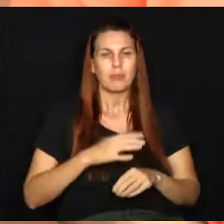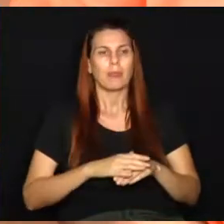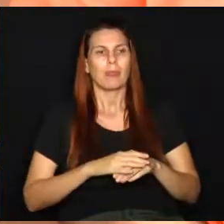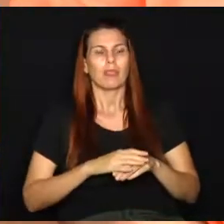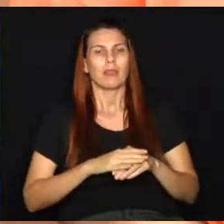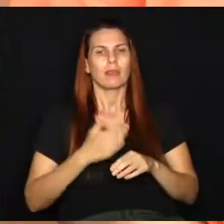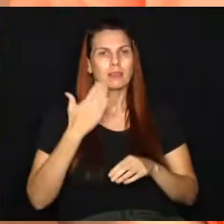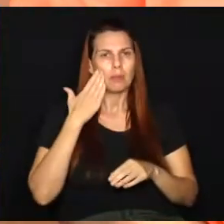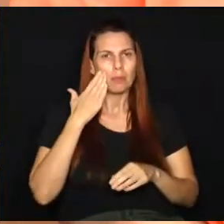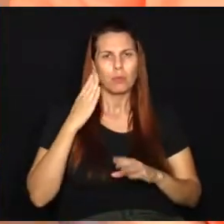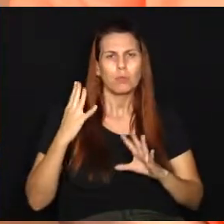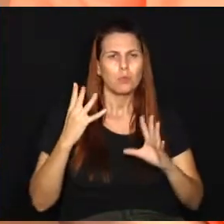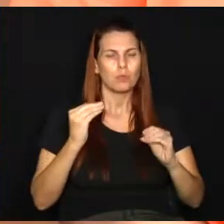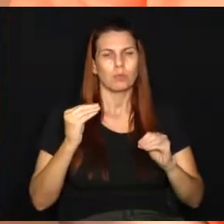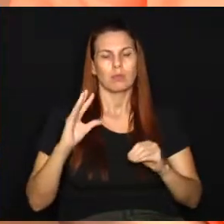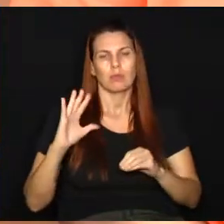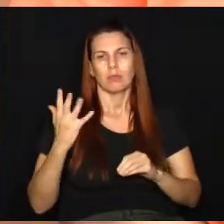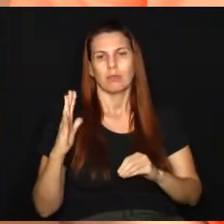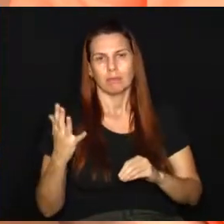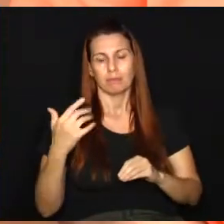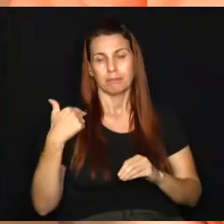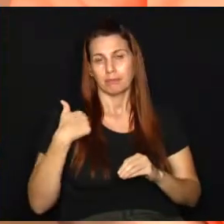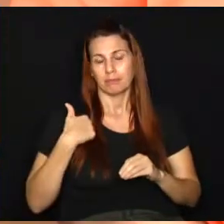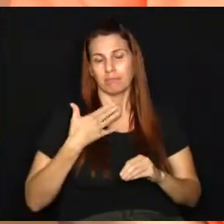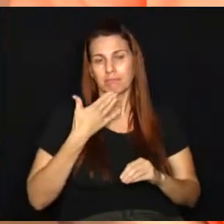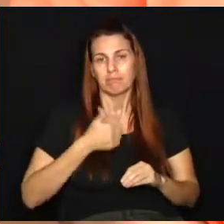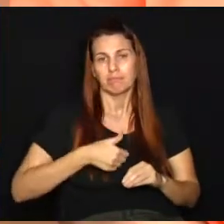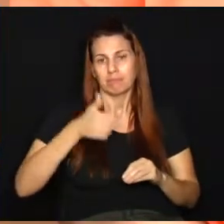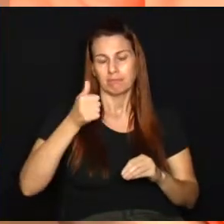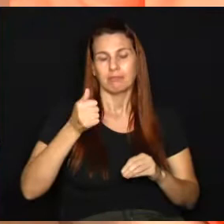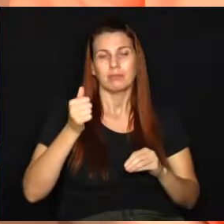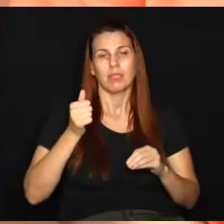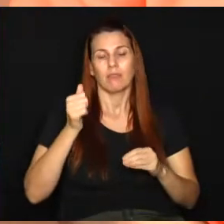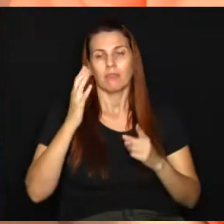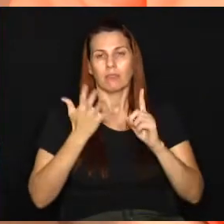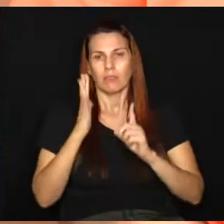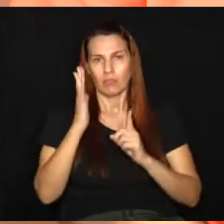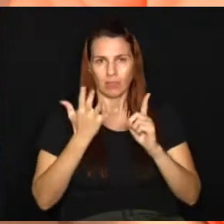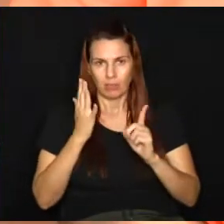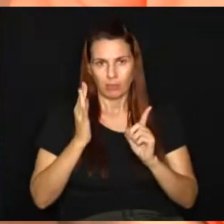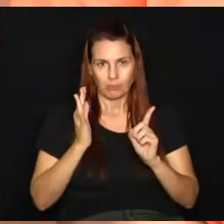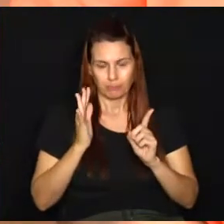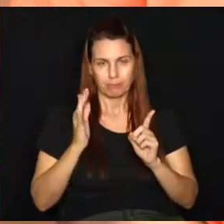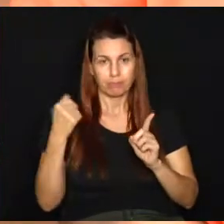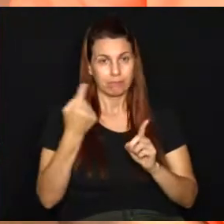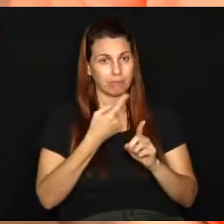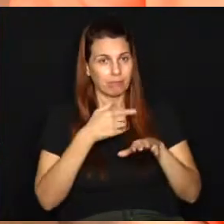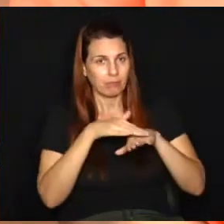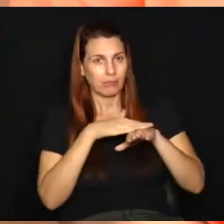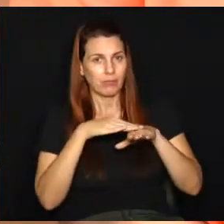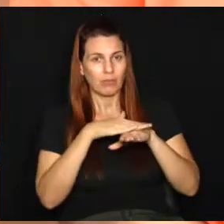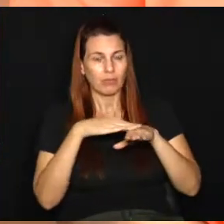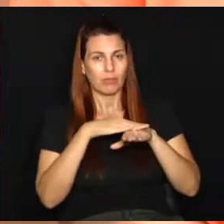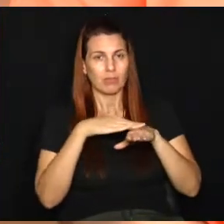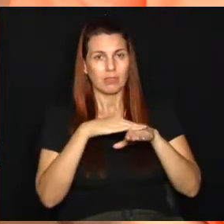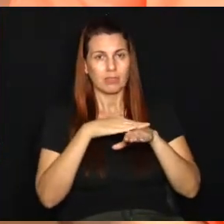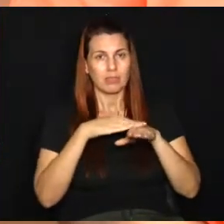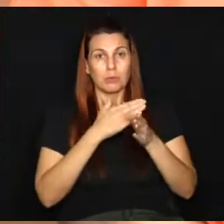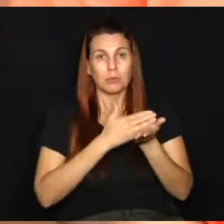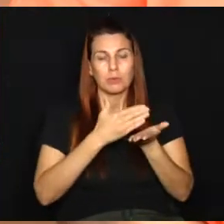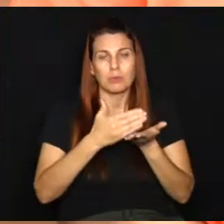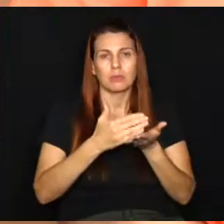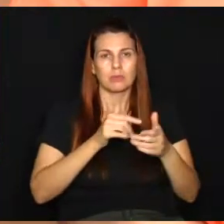várias coisas que estão acontecendo, eu resolvi, então, fazer então em fevereiro para a gente falar sobre o início aí